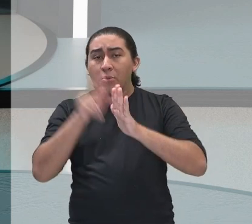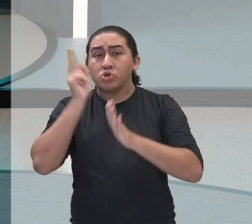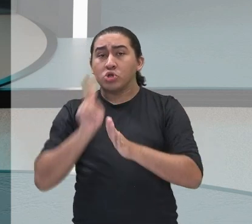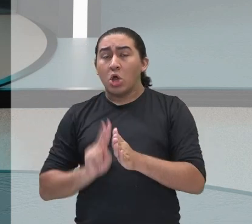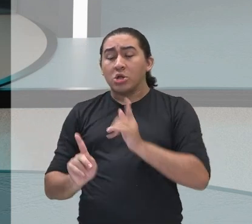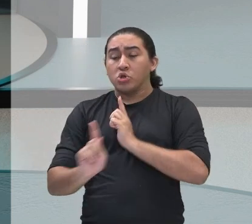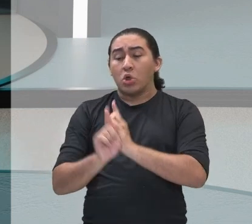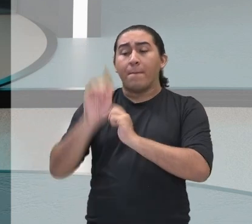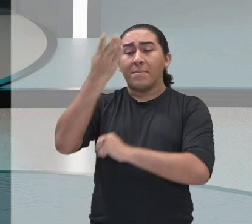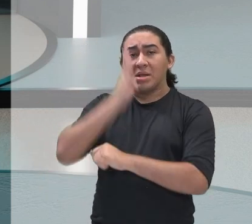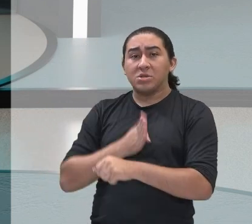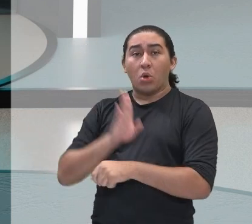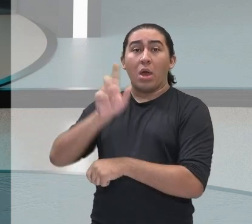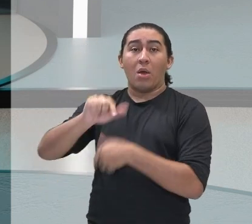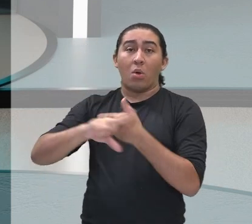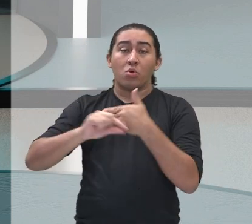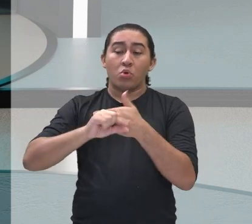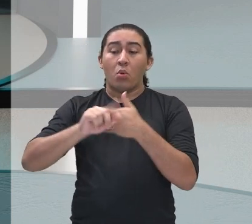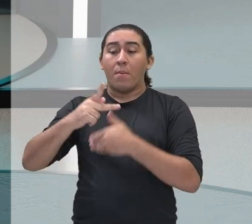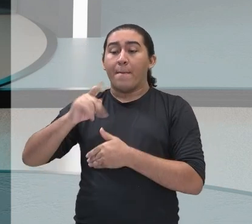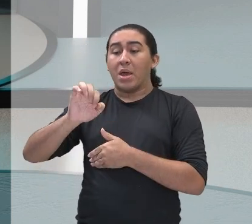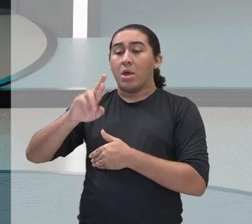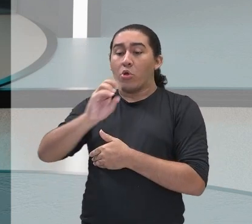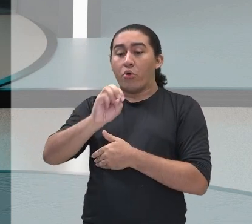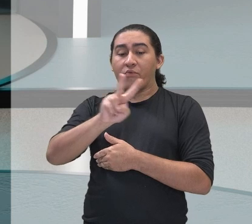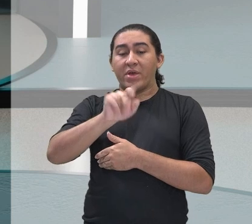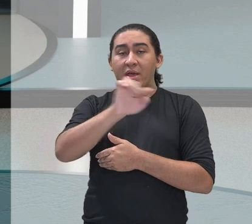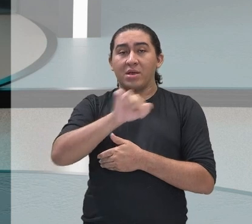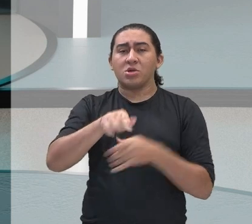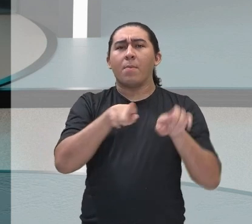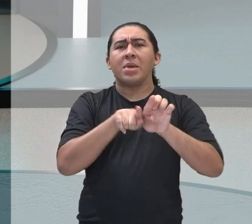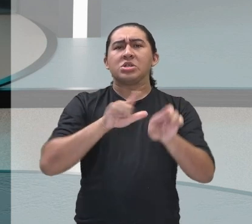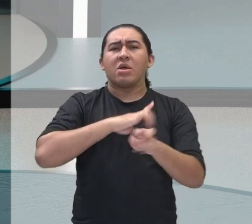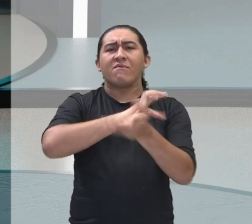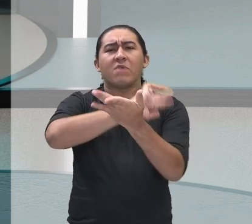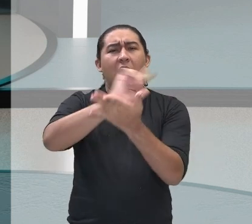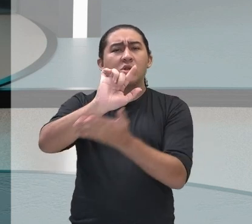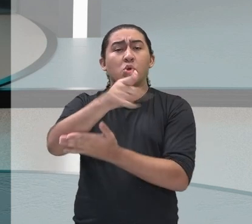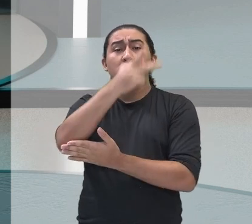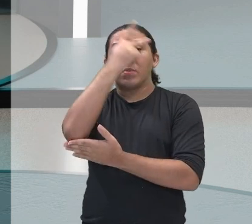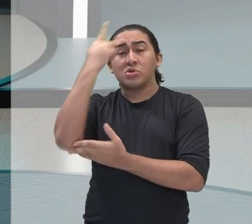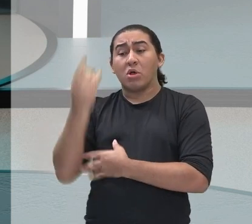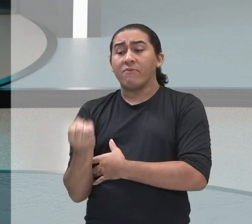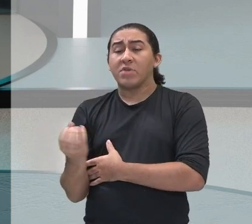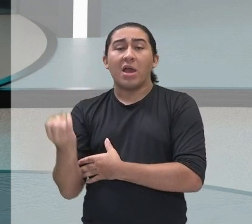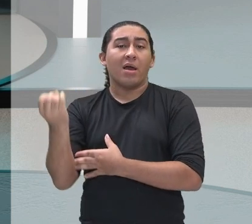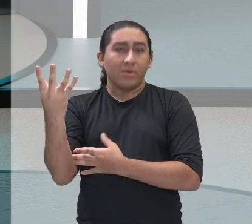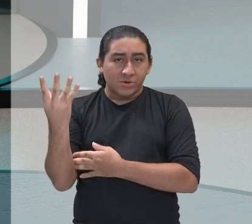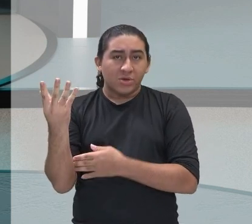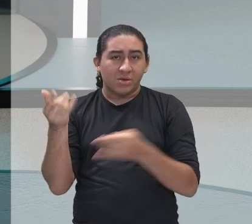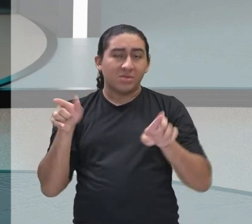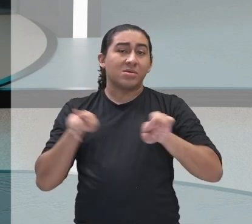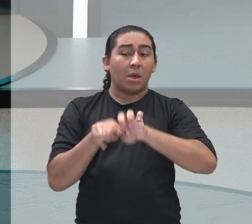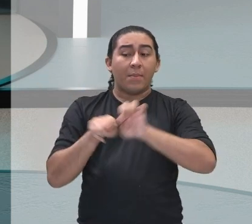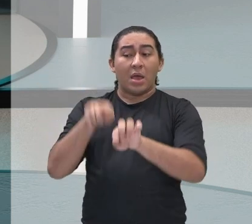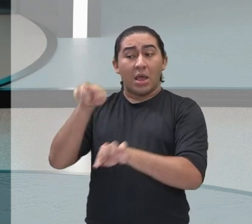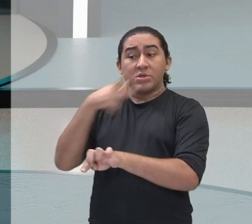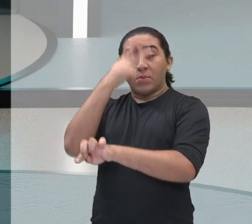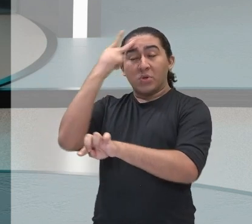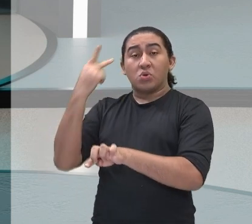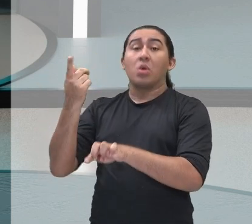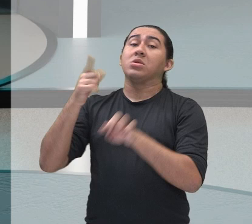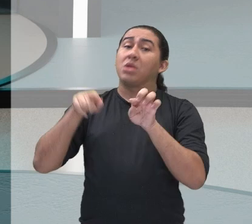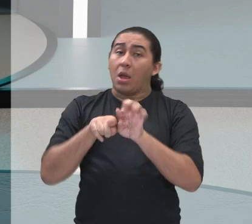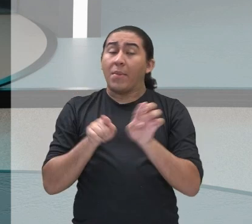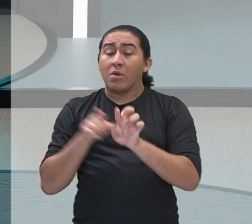não foi só ele, não. Tiveram muitos outros viajantes por aqui. E eles também registraram